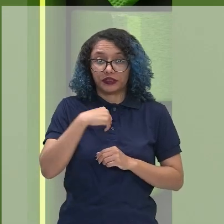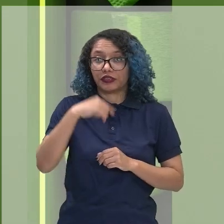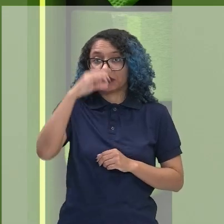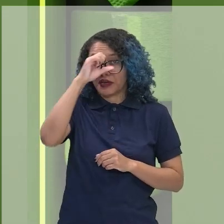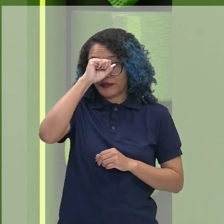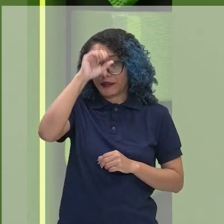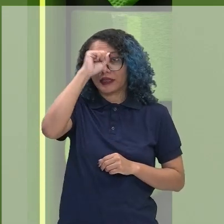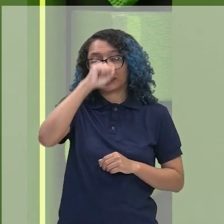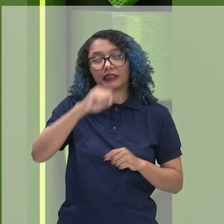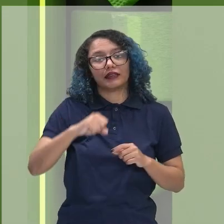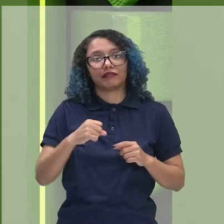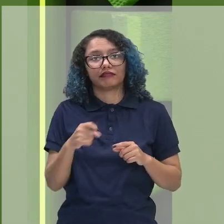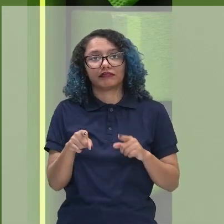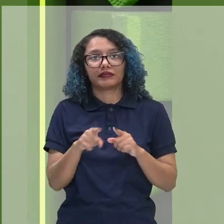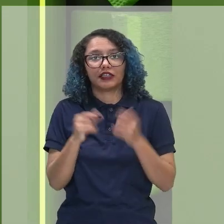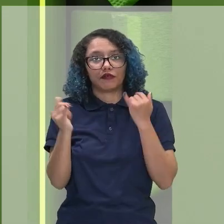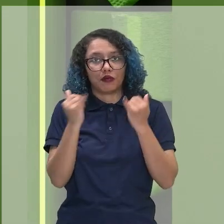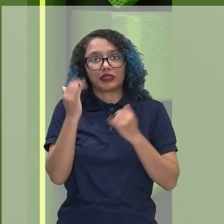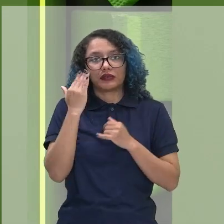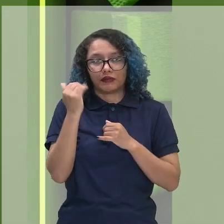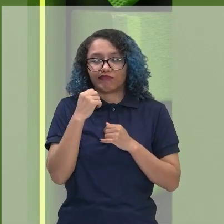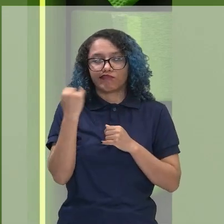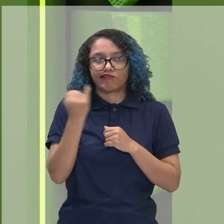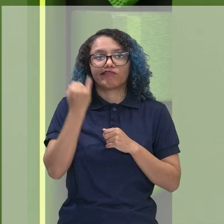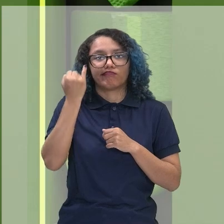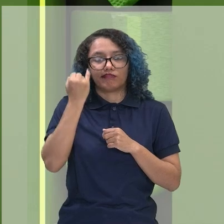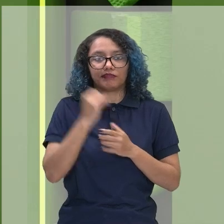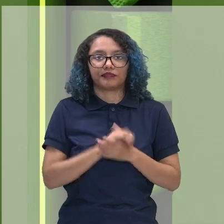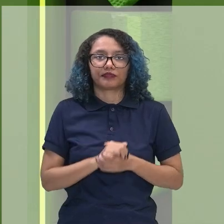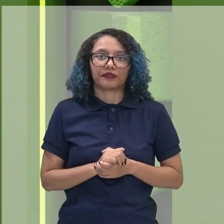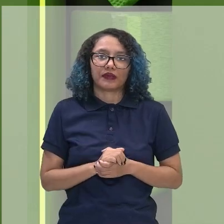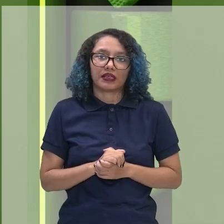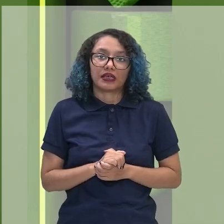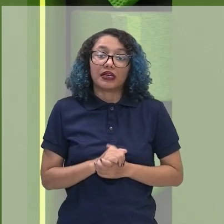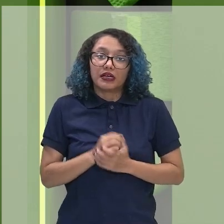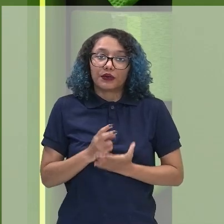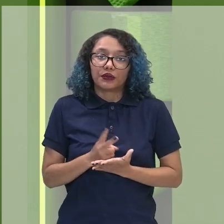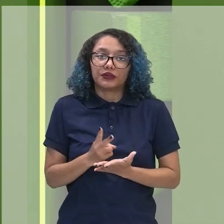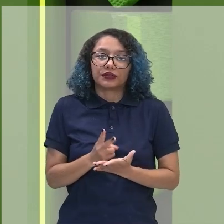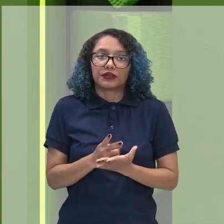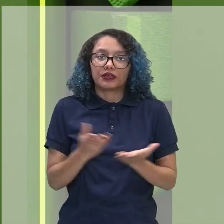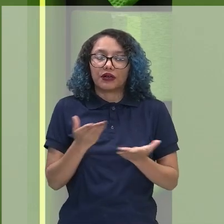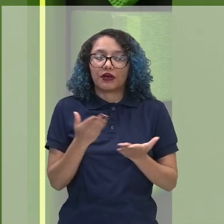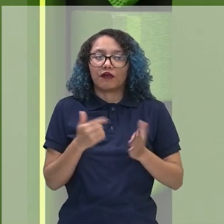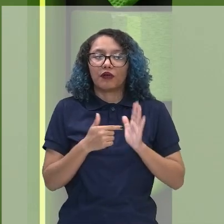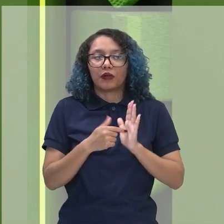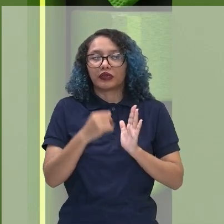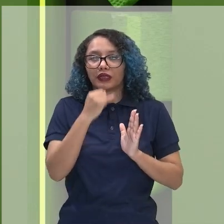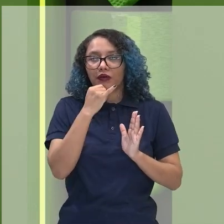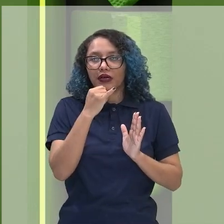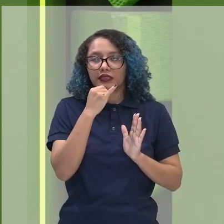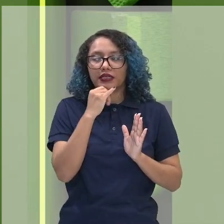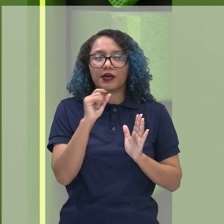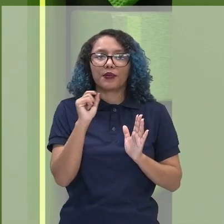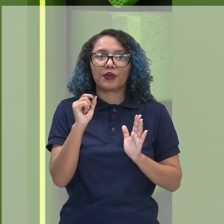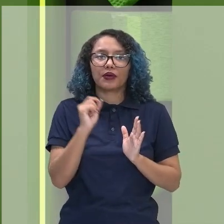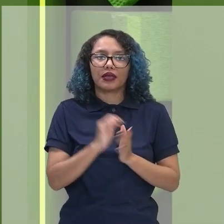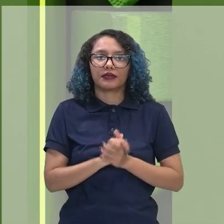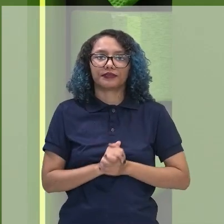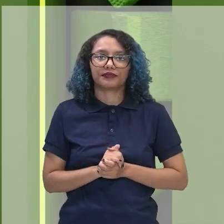gente saber essas informações. E para a gente continuar, né, nós temos um exemplo aí de uma dessas